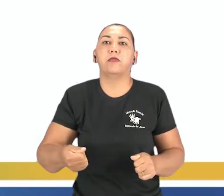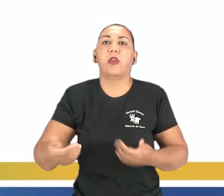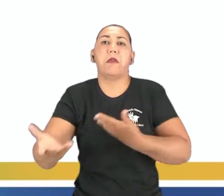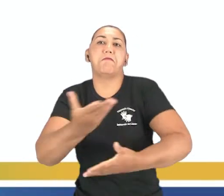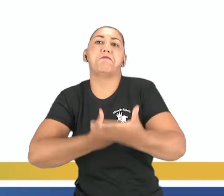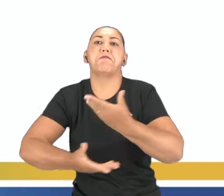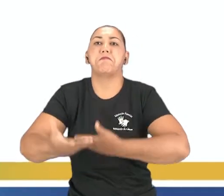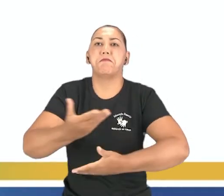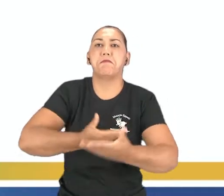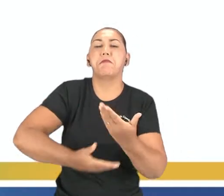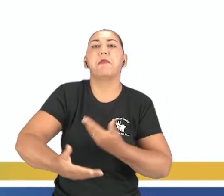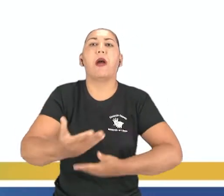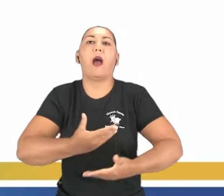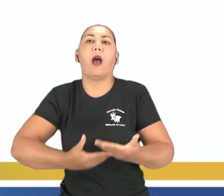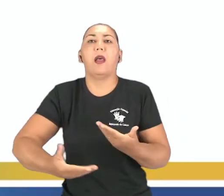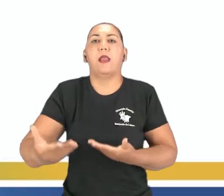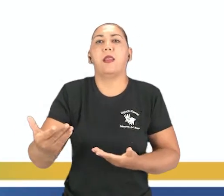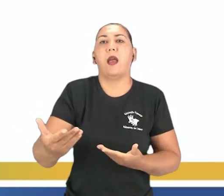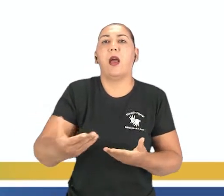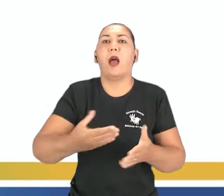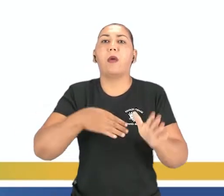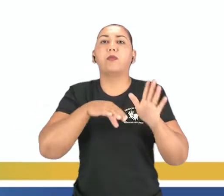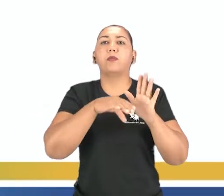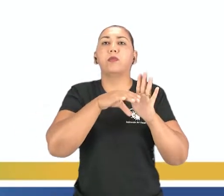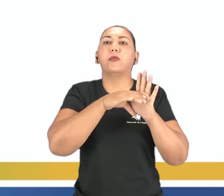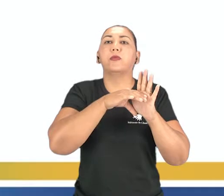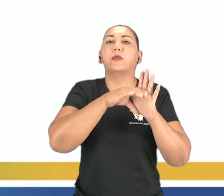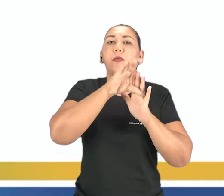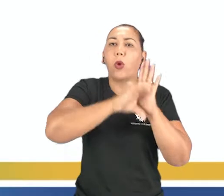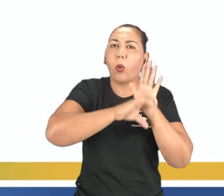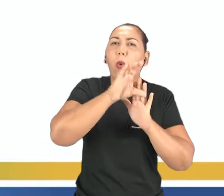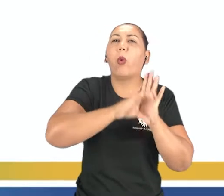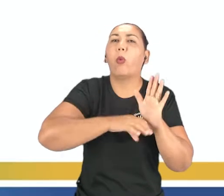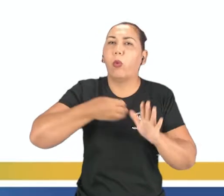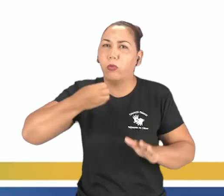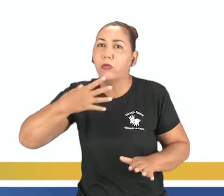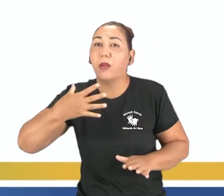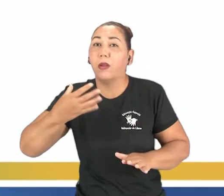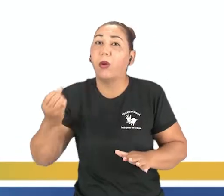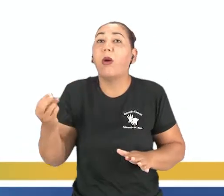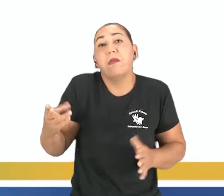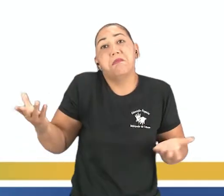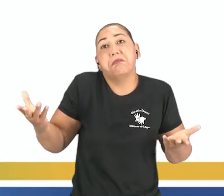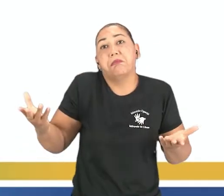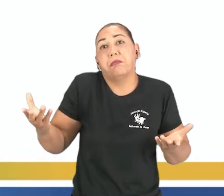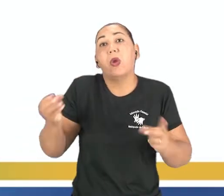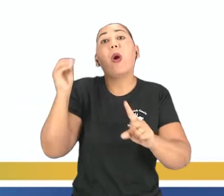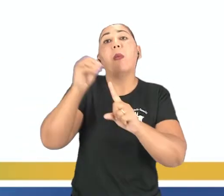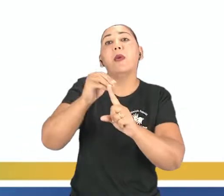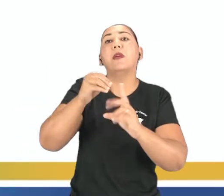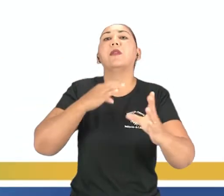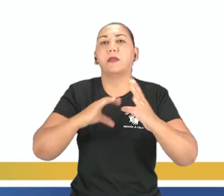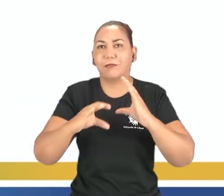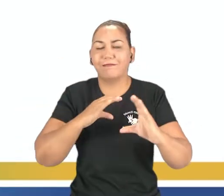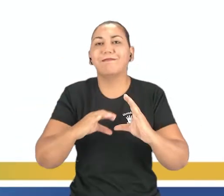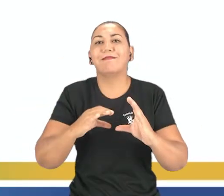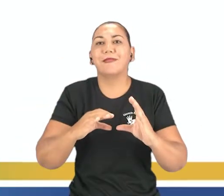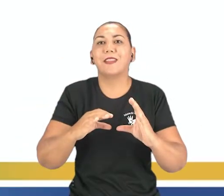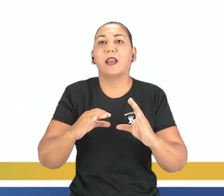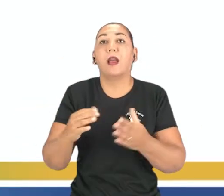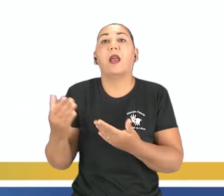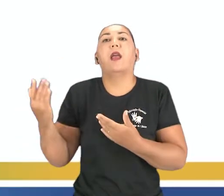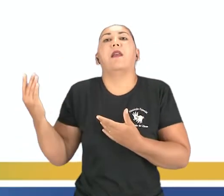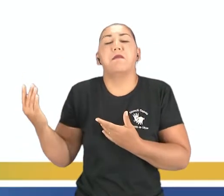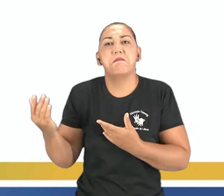outras pessoas, transmitir um conteúdo satisfatório, ou seja, comunicar, certo? Vejam que no fragmento da